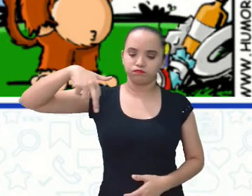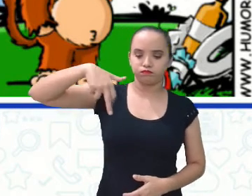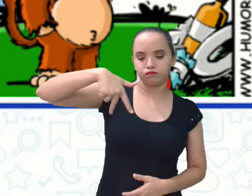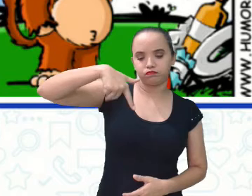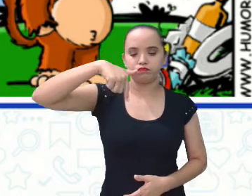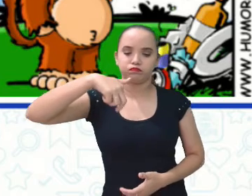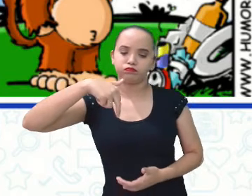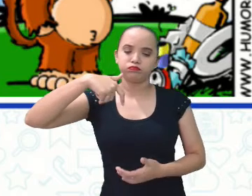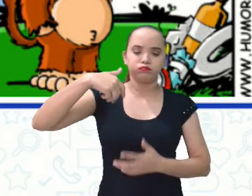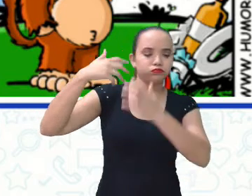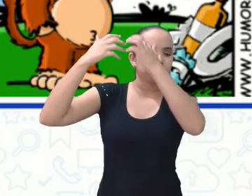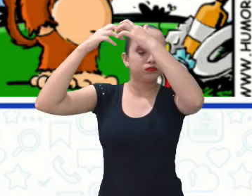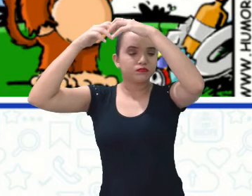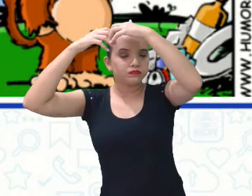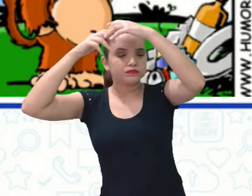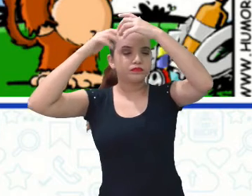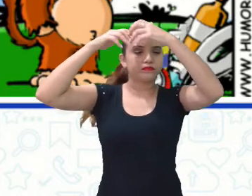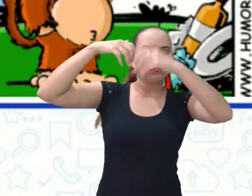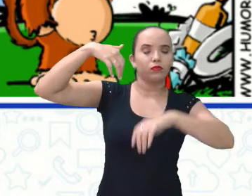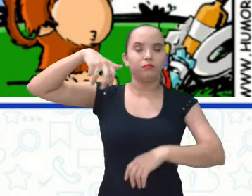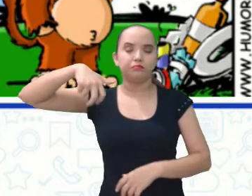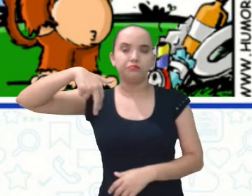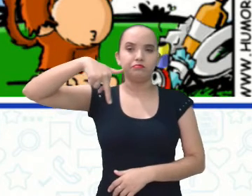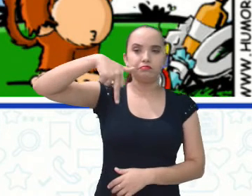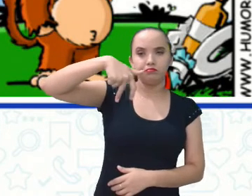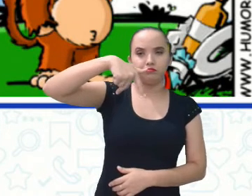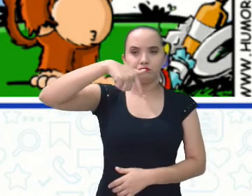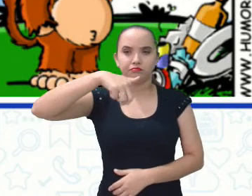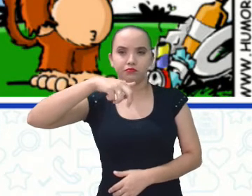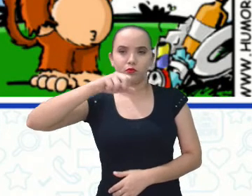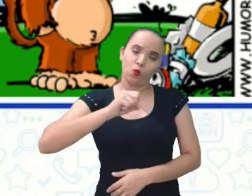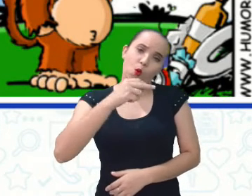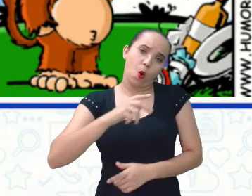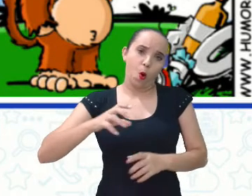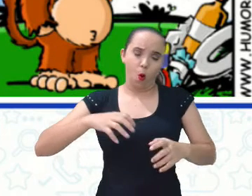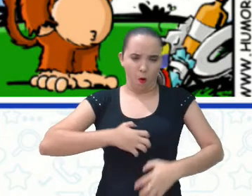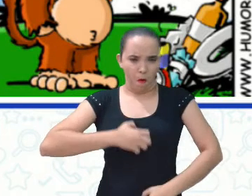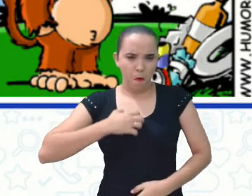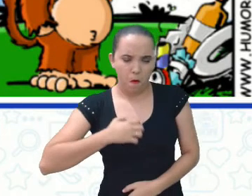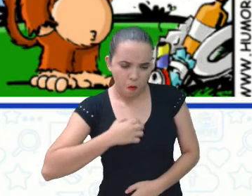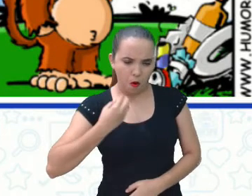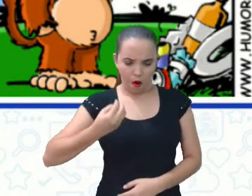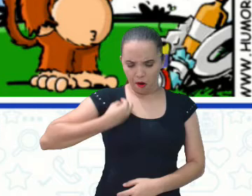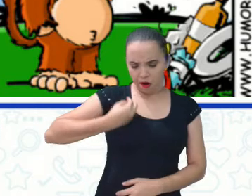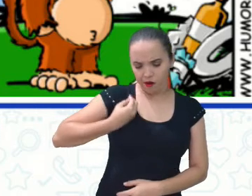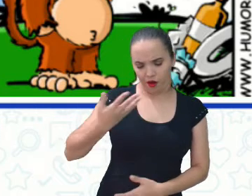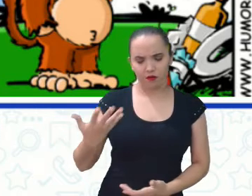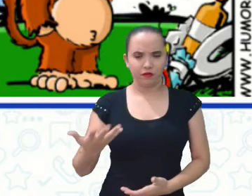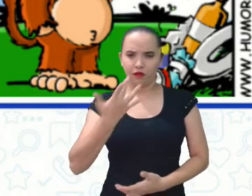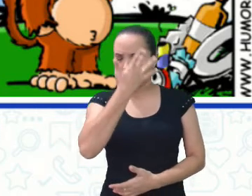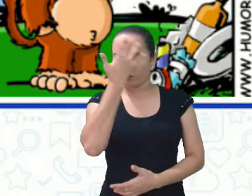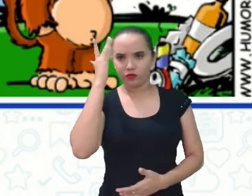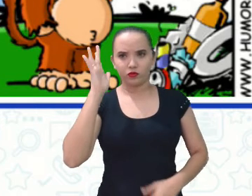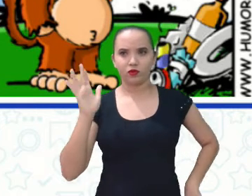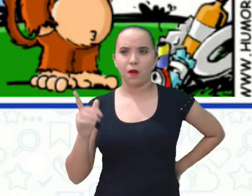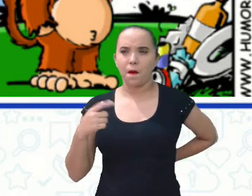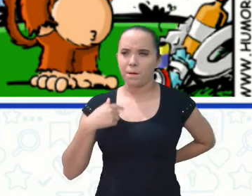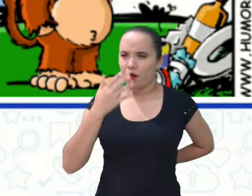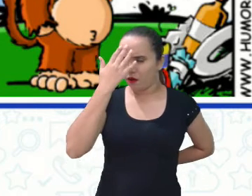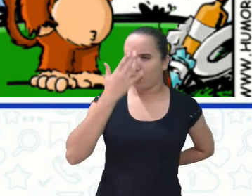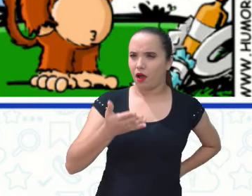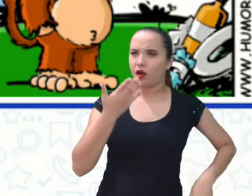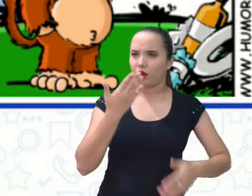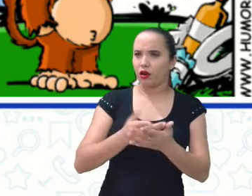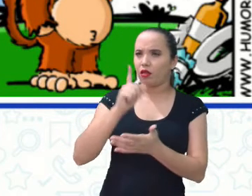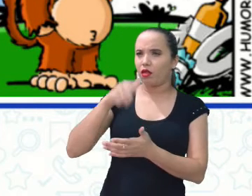pouco pensativo, ou invocado, não é? Com a sua vida no zoológico. Eu acho que é a natureza, professora. Porque A